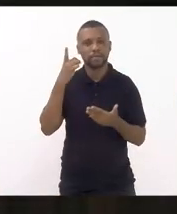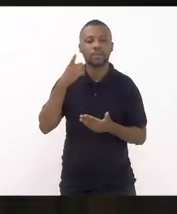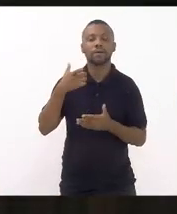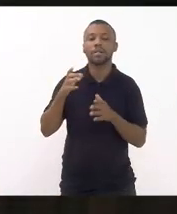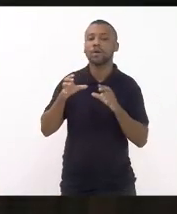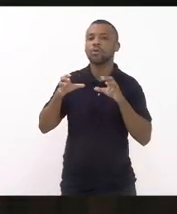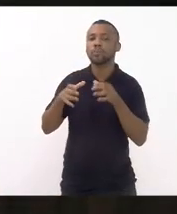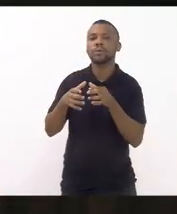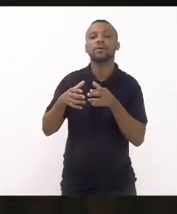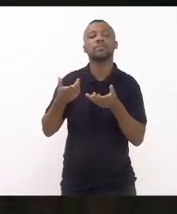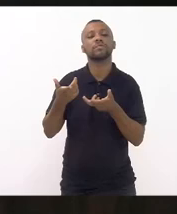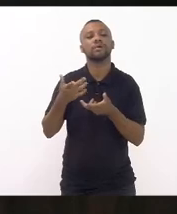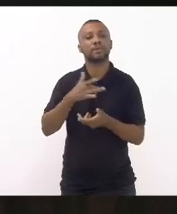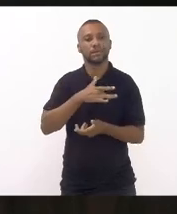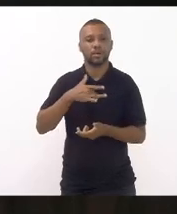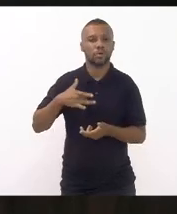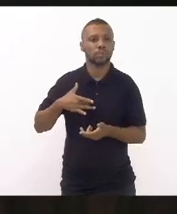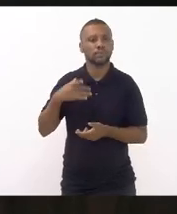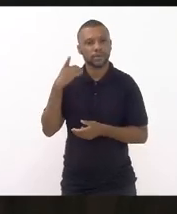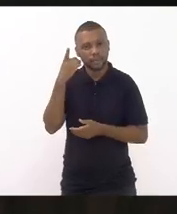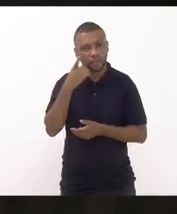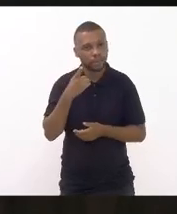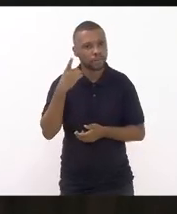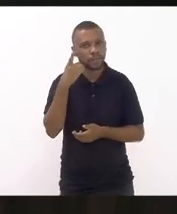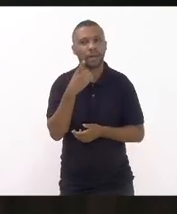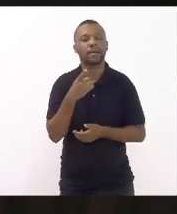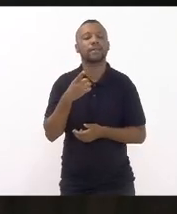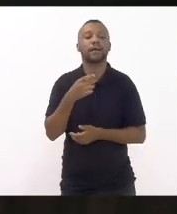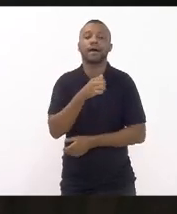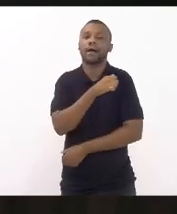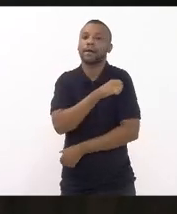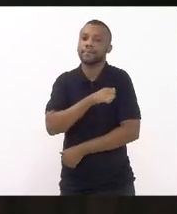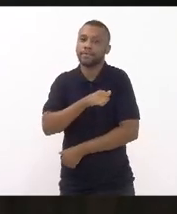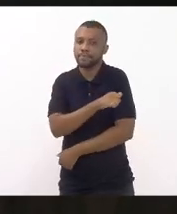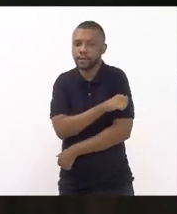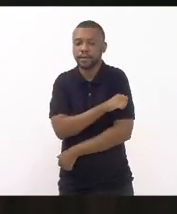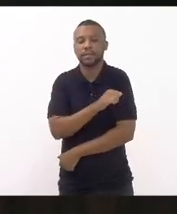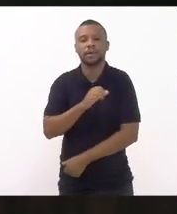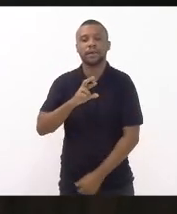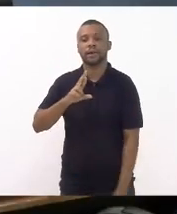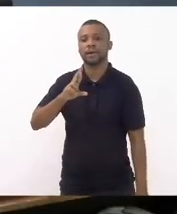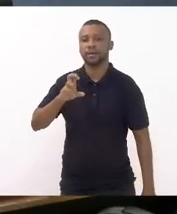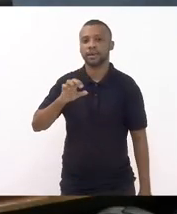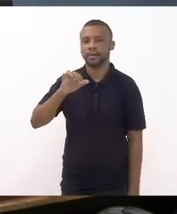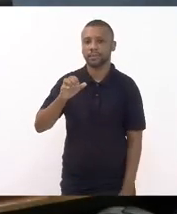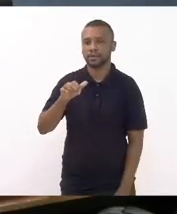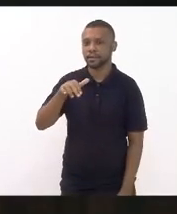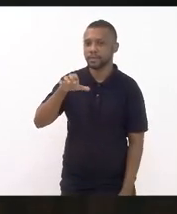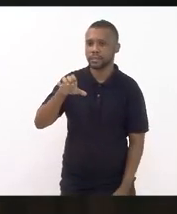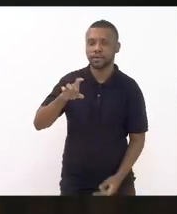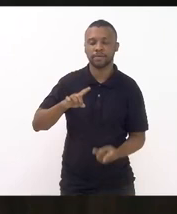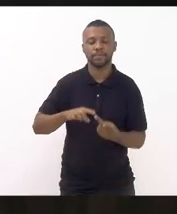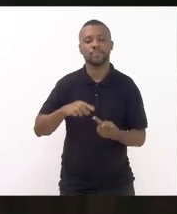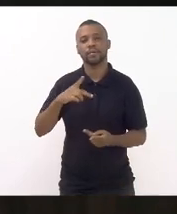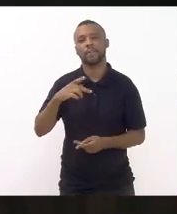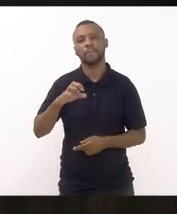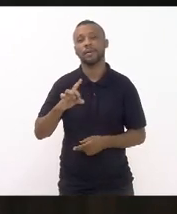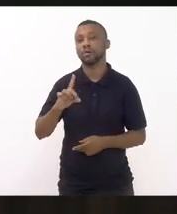Saúde, deputada enfermeira Rejane. Deputado Pedro